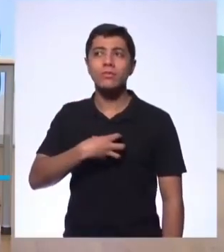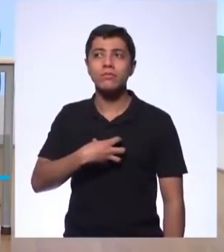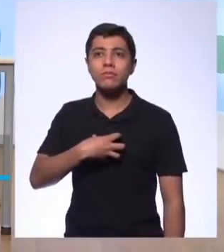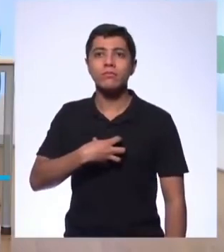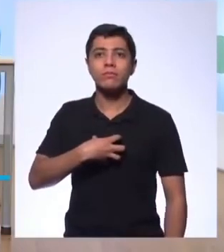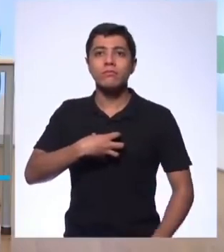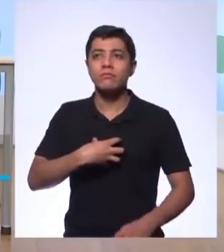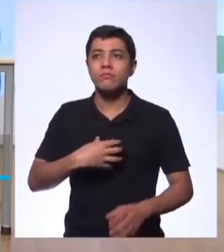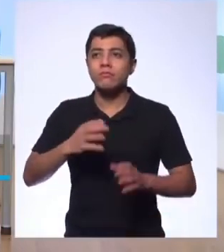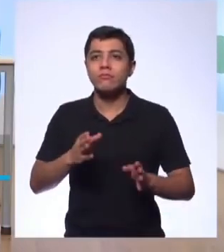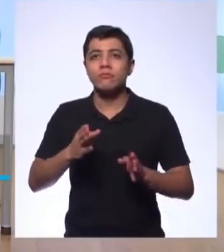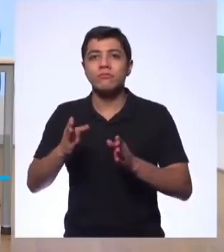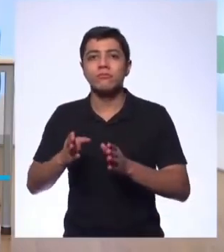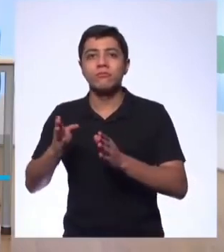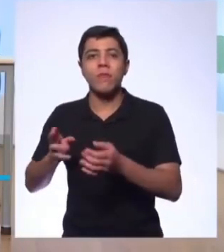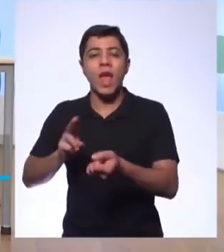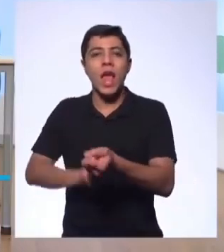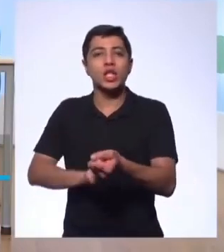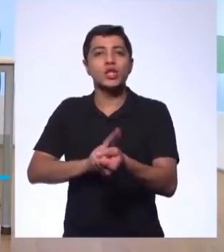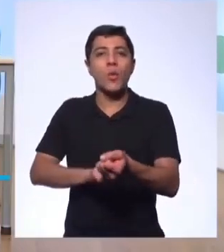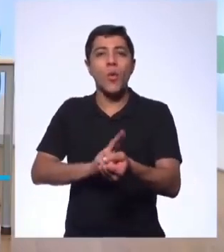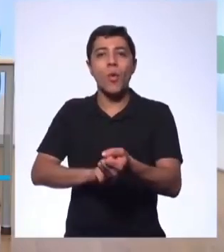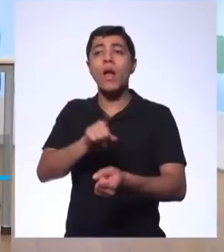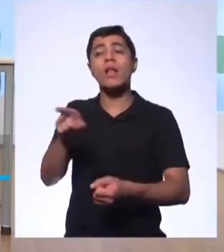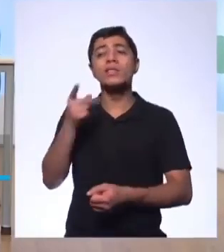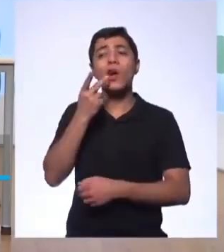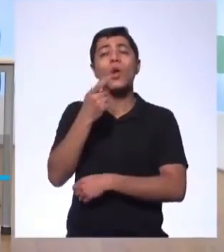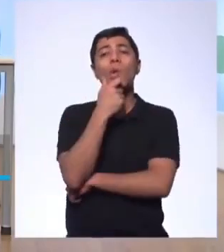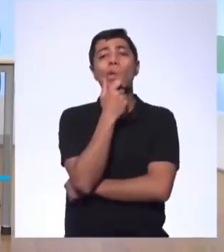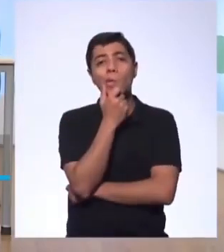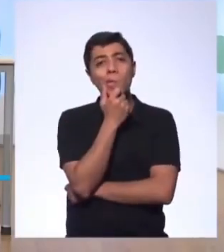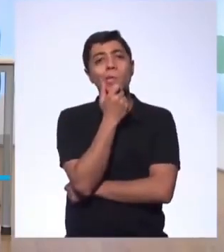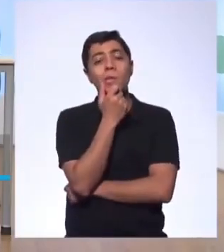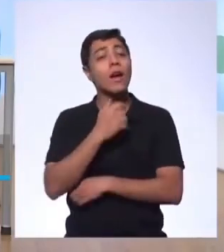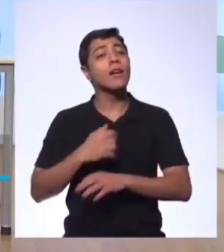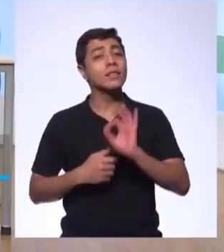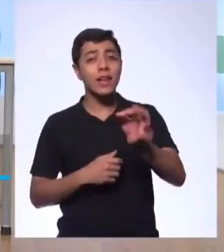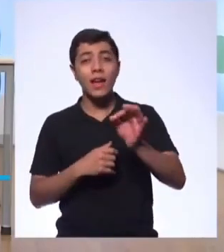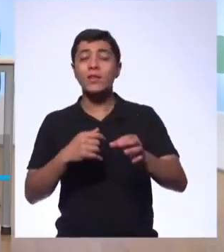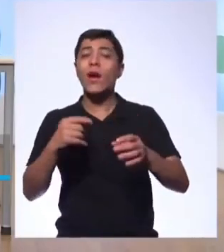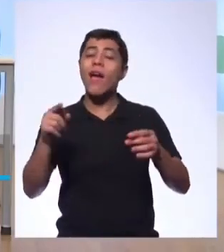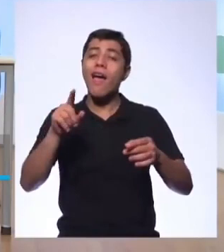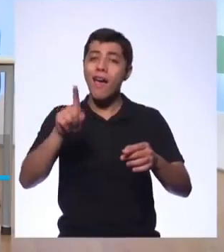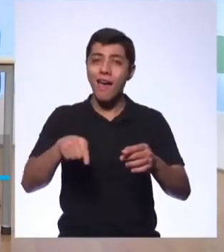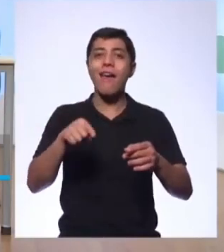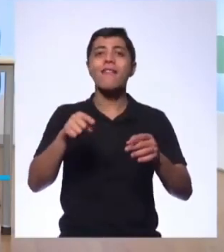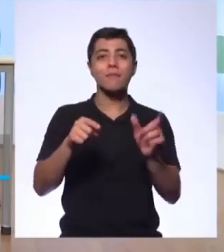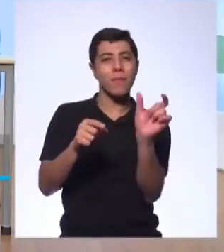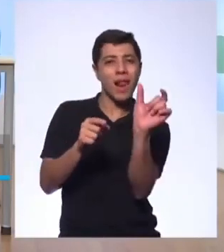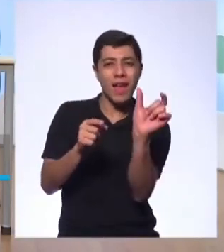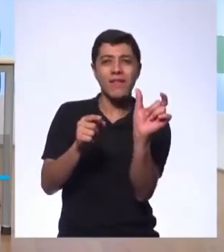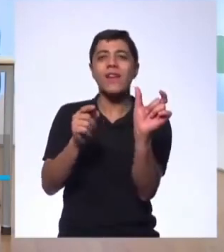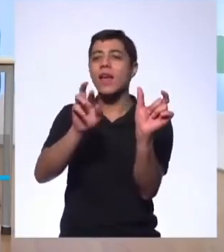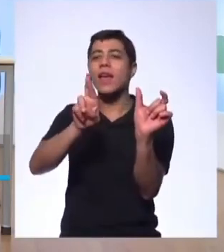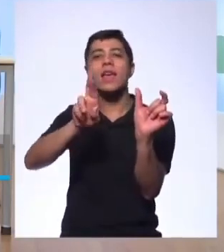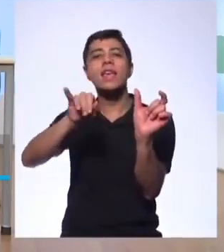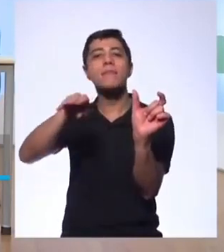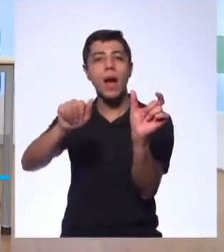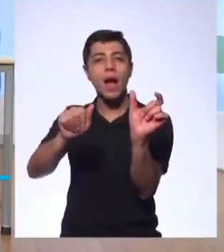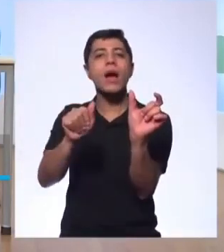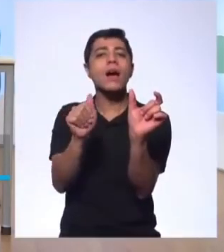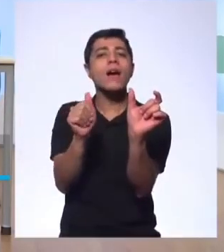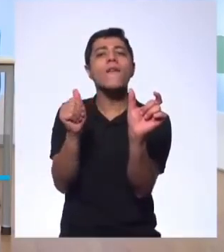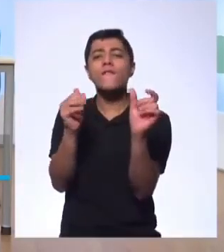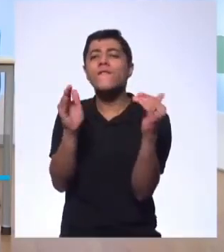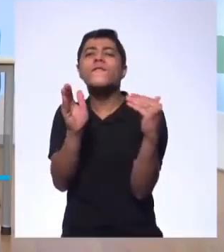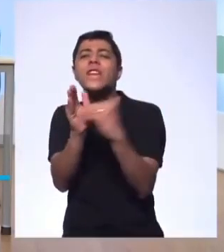poema. Vários falam, todos falam no mesmo esquema aqui. Da musicalidade, Sim. ritmo. Olha, bem legal. Eu não vou responder esta, eu vou deixar